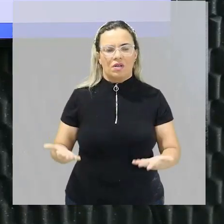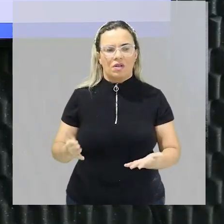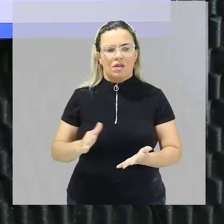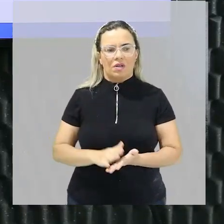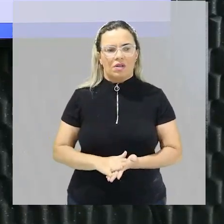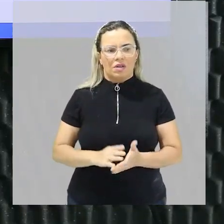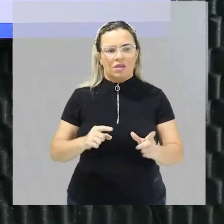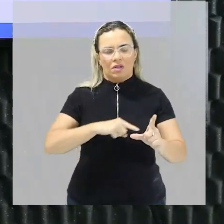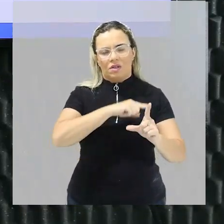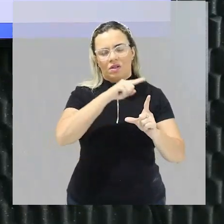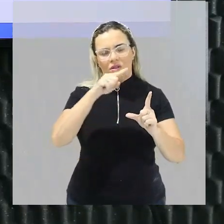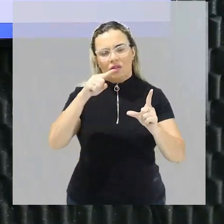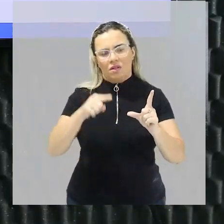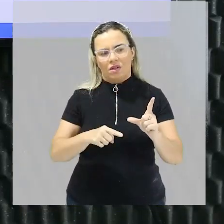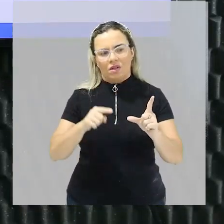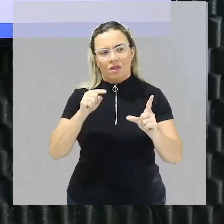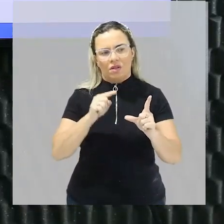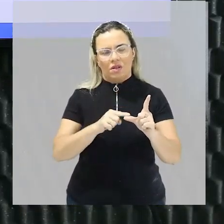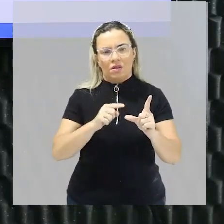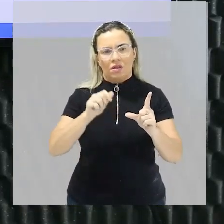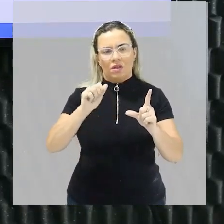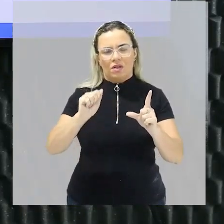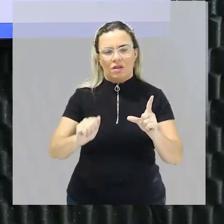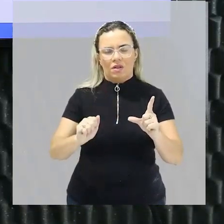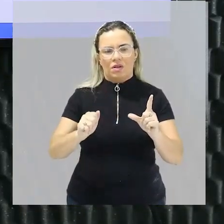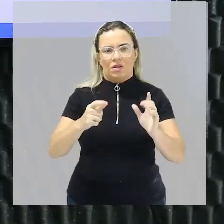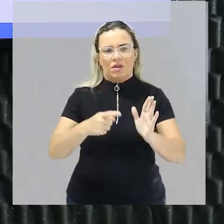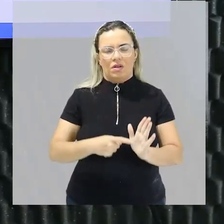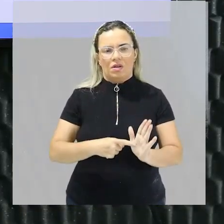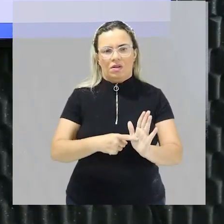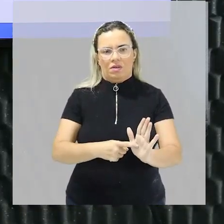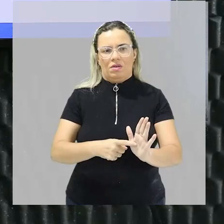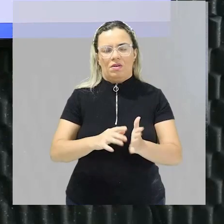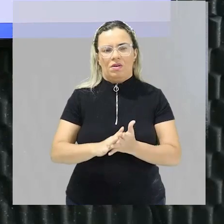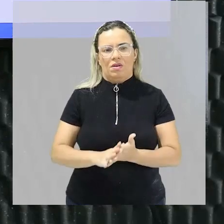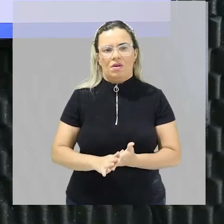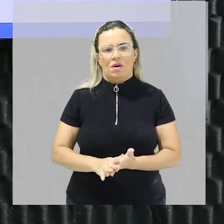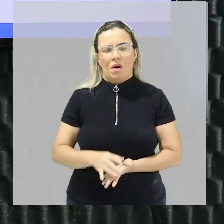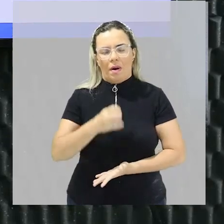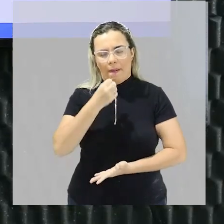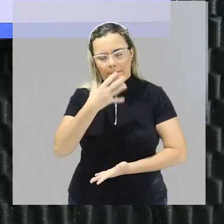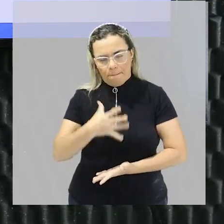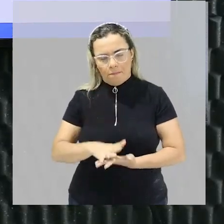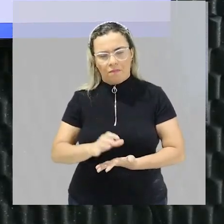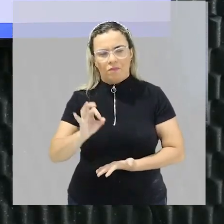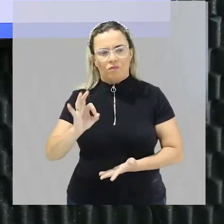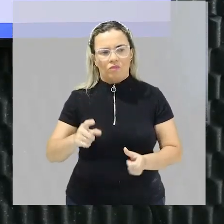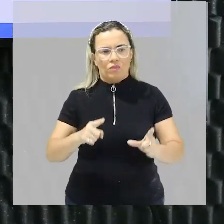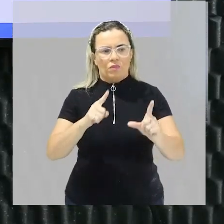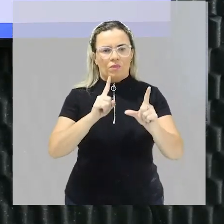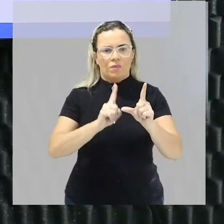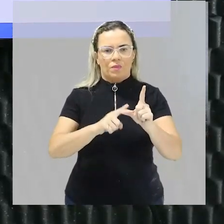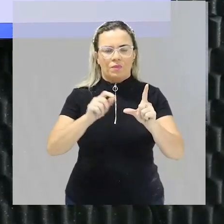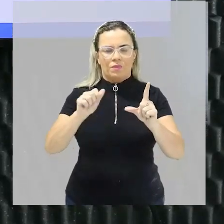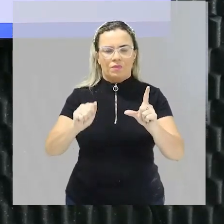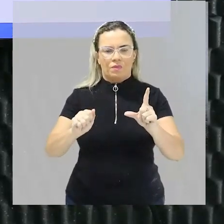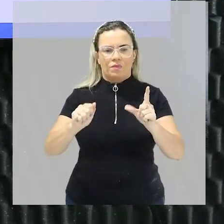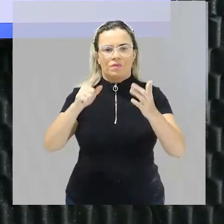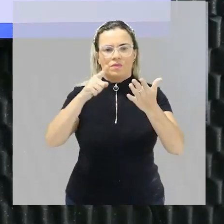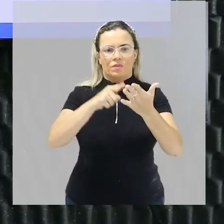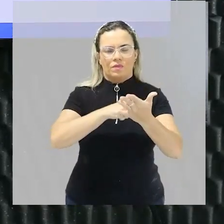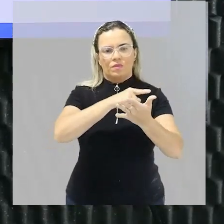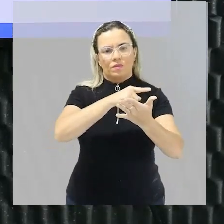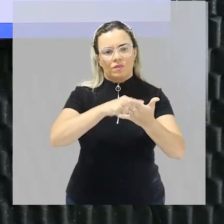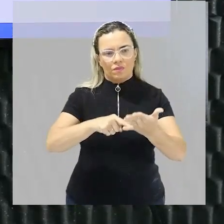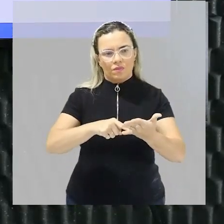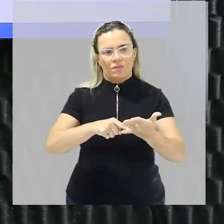5 alternativas, somente a letra A parece trazer algo pertinente para a gente. Tá? Então, eu convido vocês a assinalarem